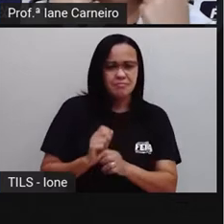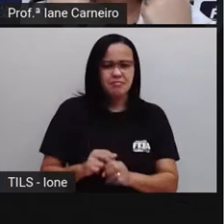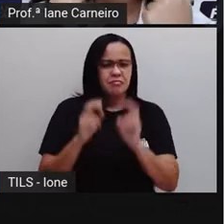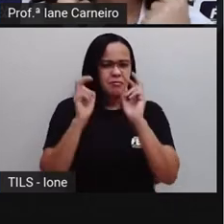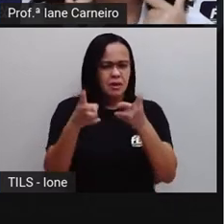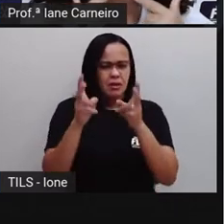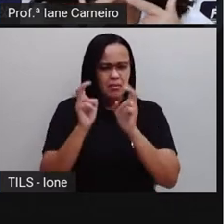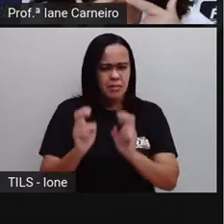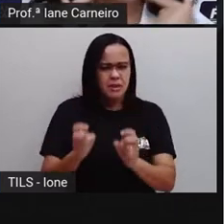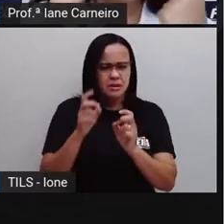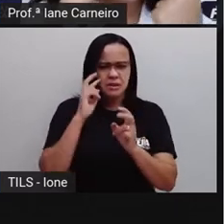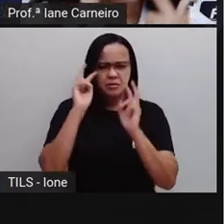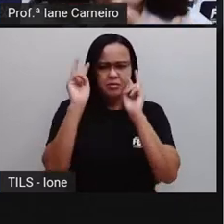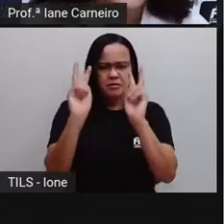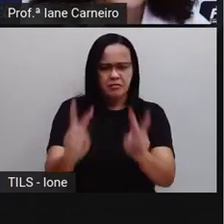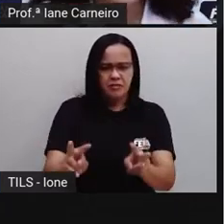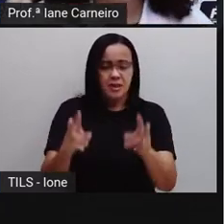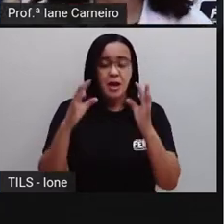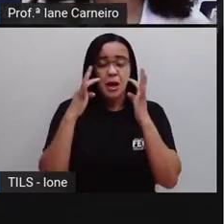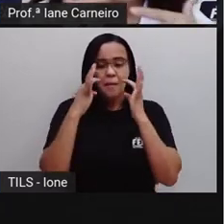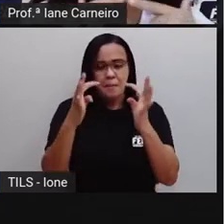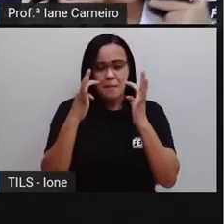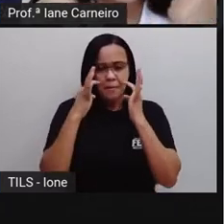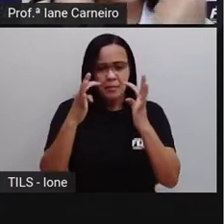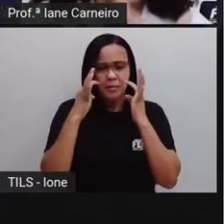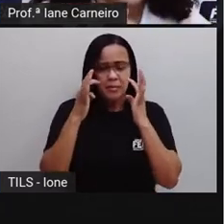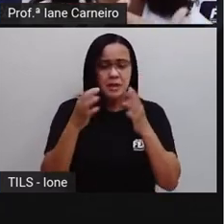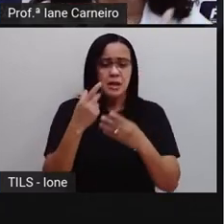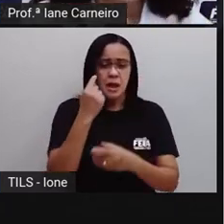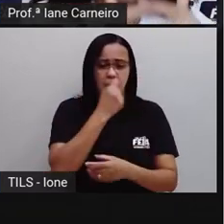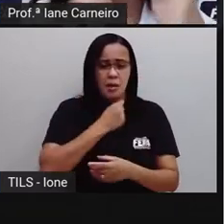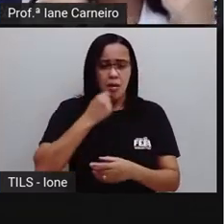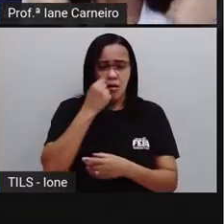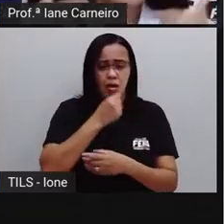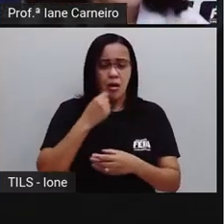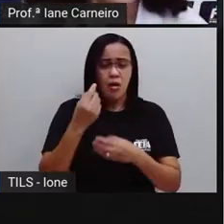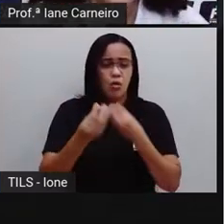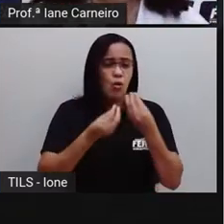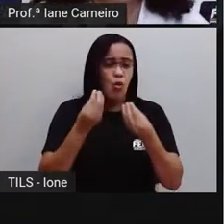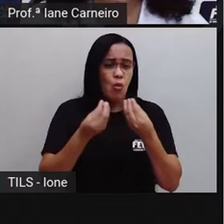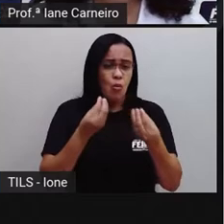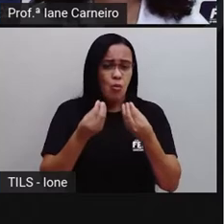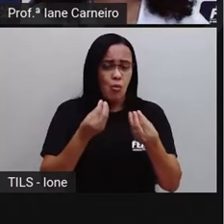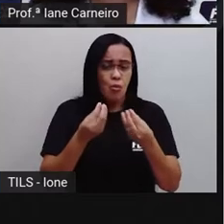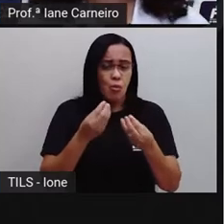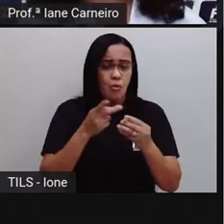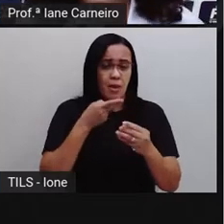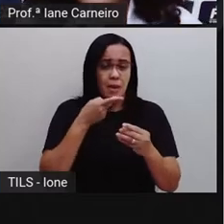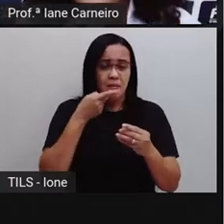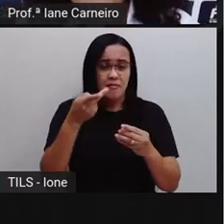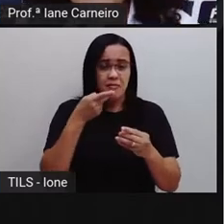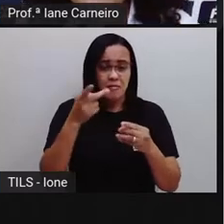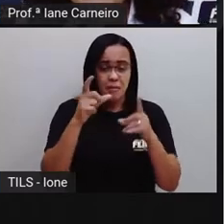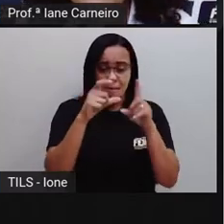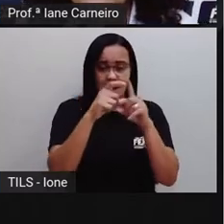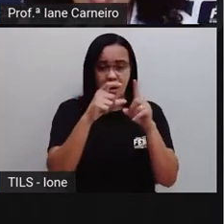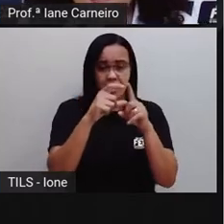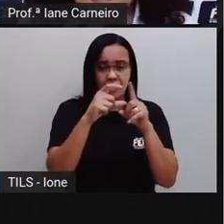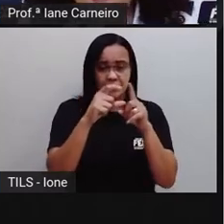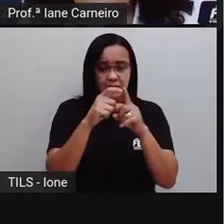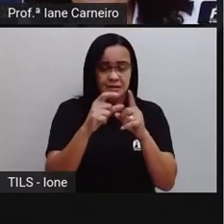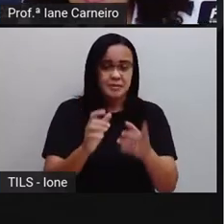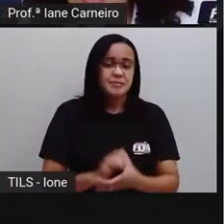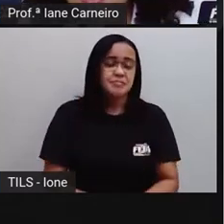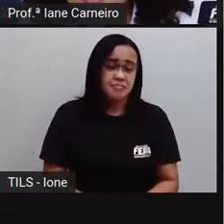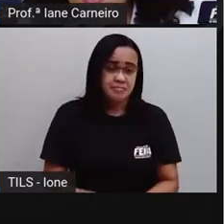observar como é que o movimento que nossa boca faz né que a língua faz né então a pro